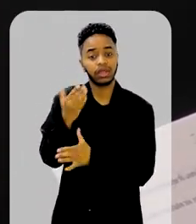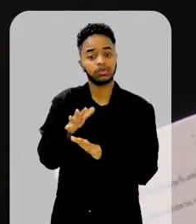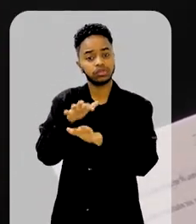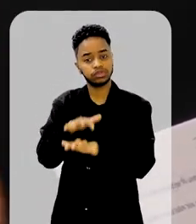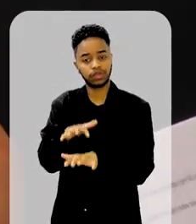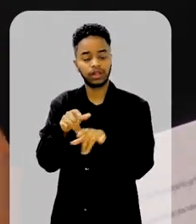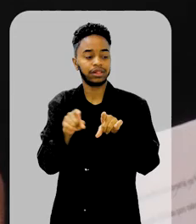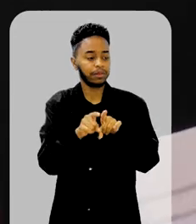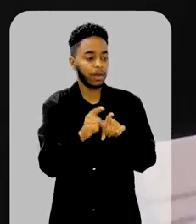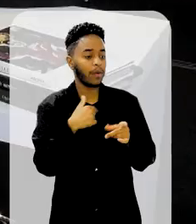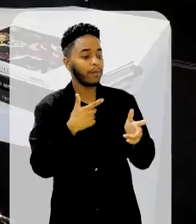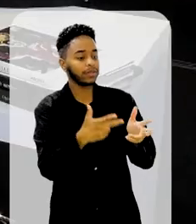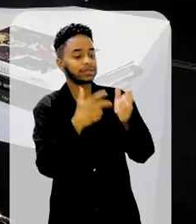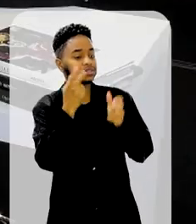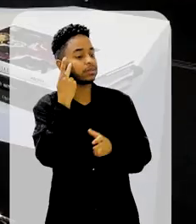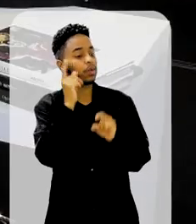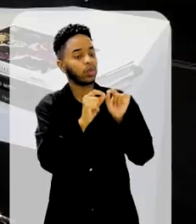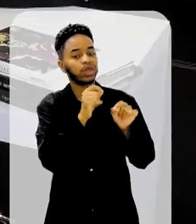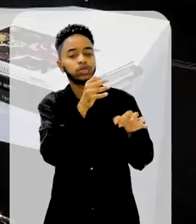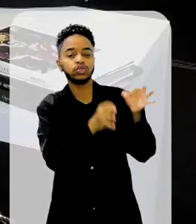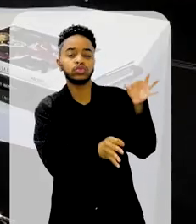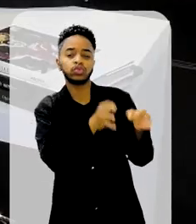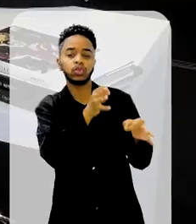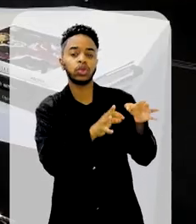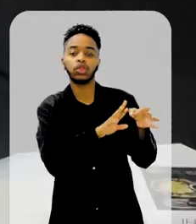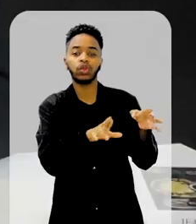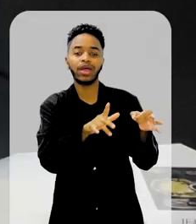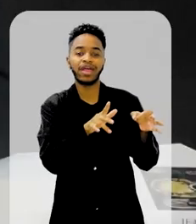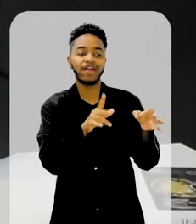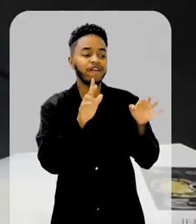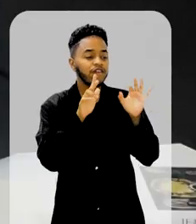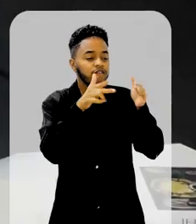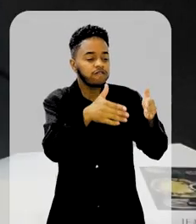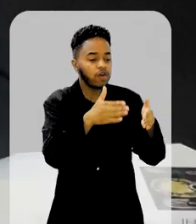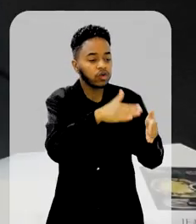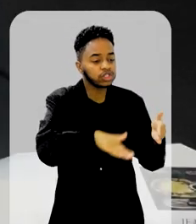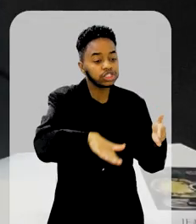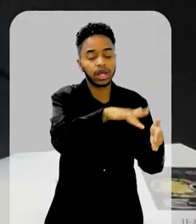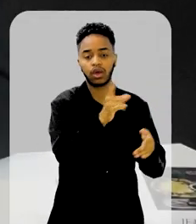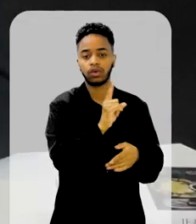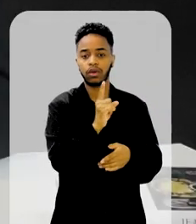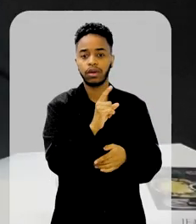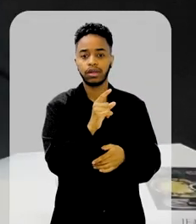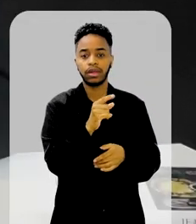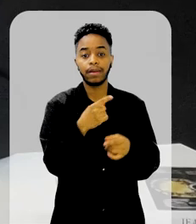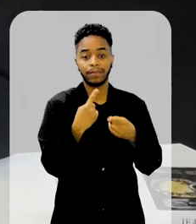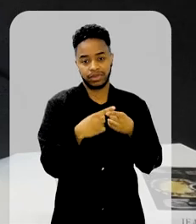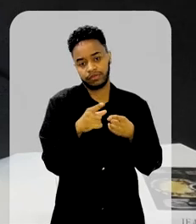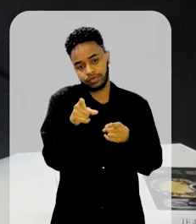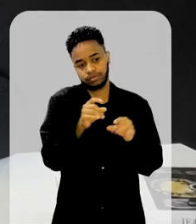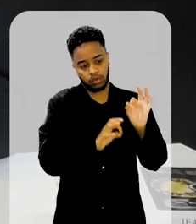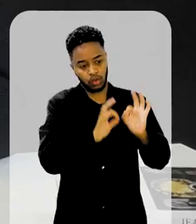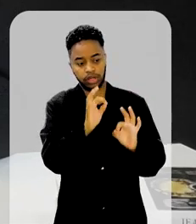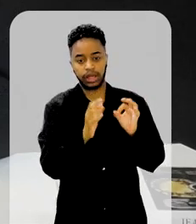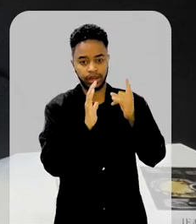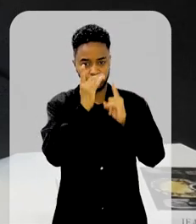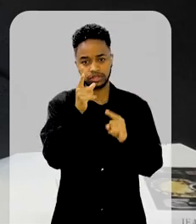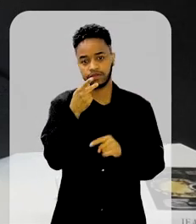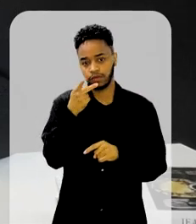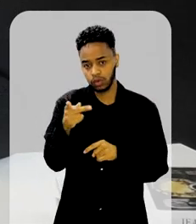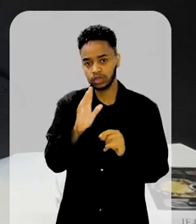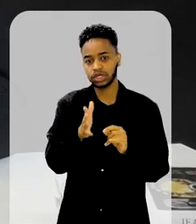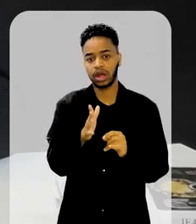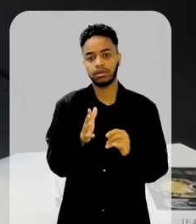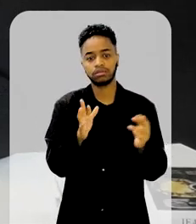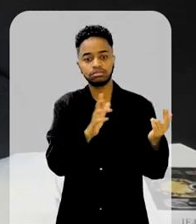eu eu vejo também em São Paulo que o olhar do do jogador não é pelo todo você quando constrói um carnaval você já citou várias